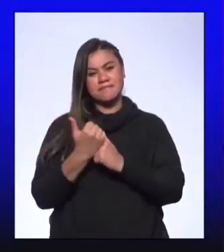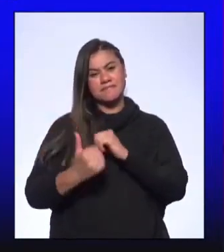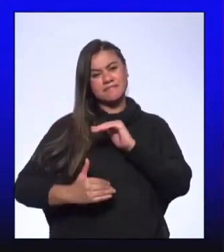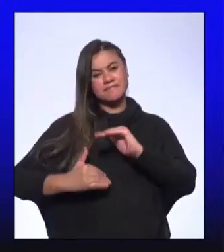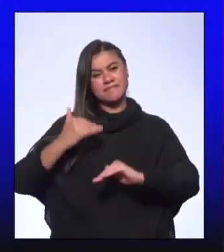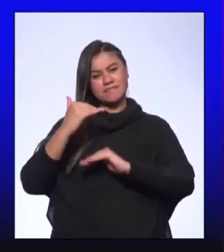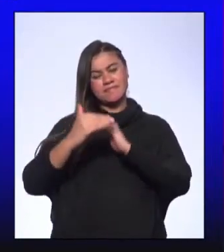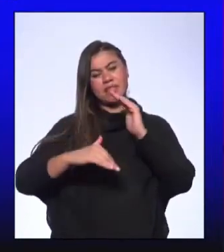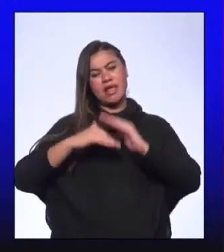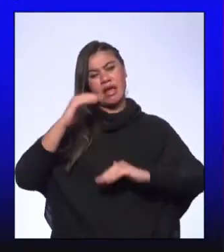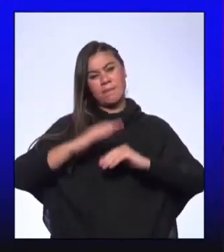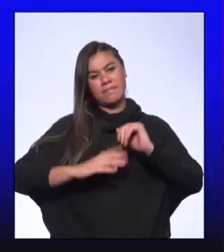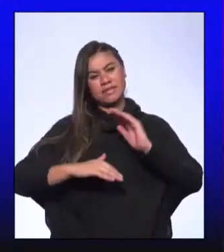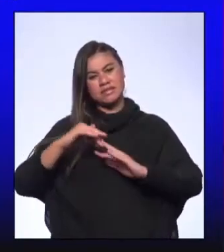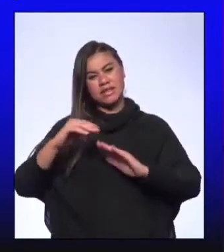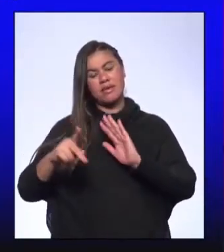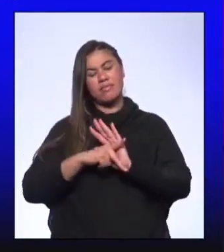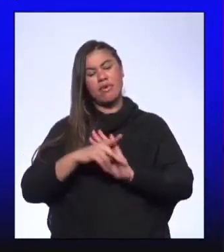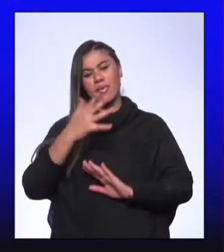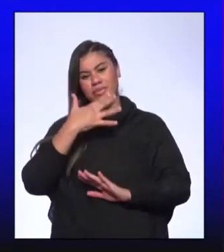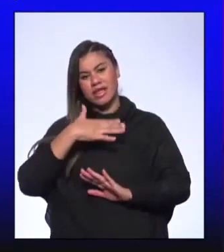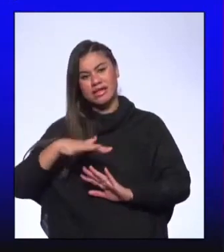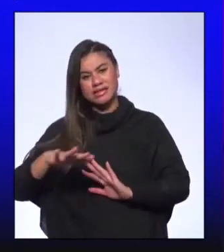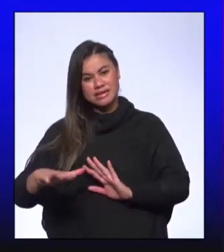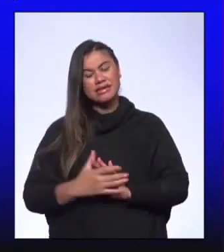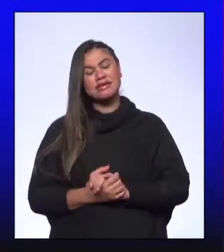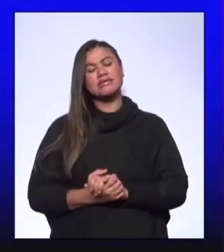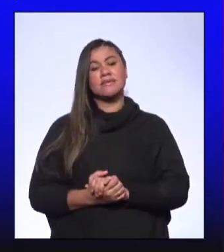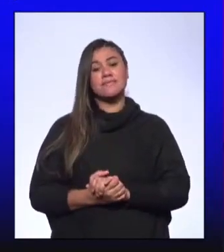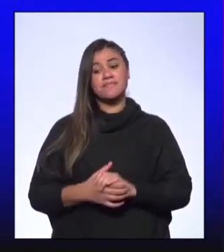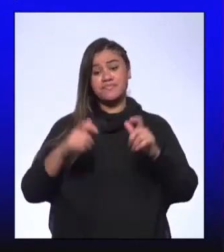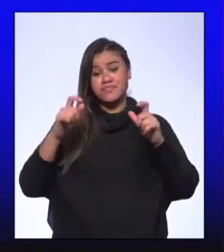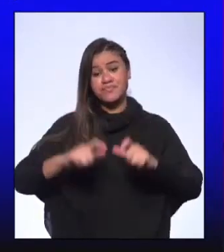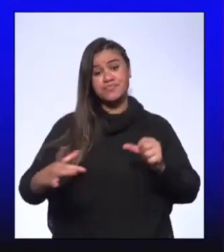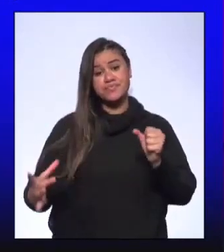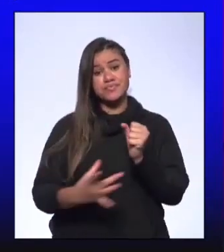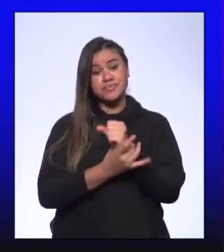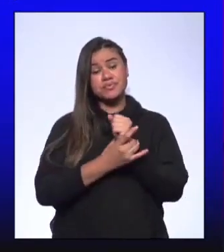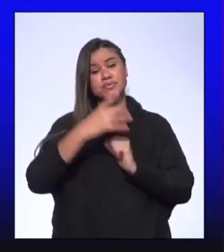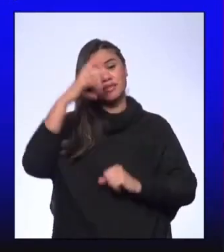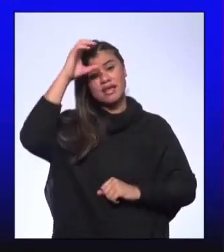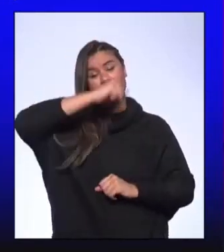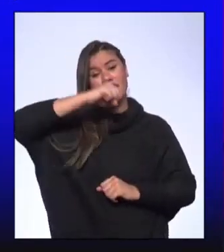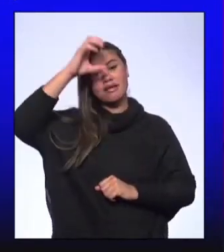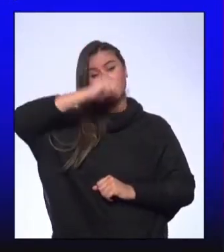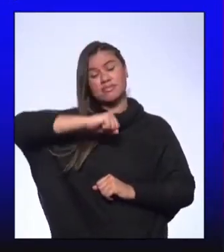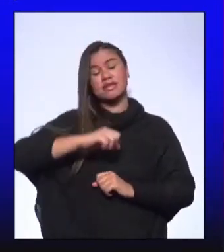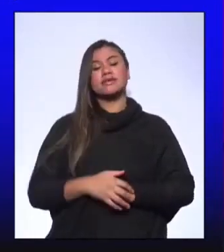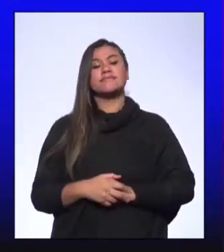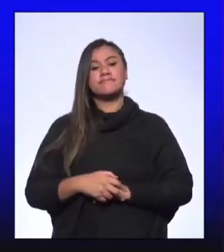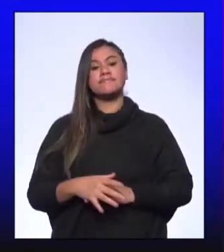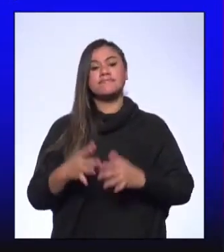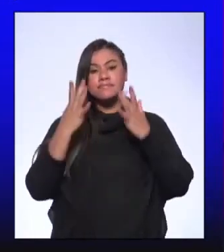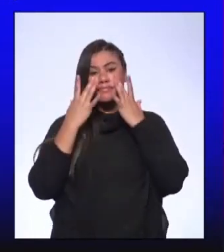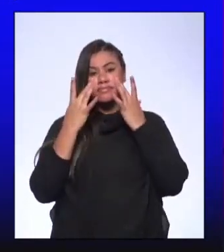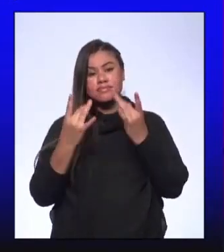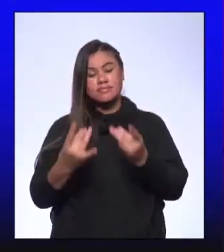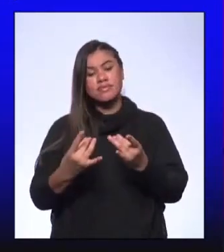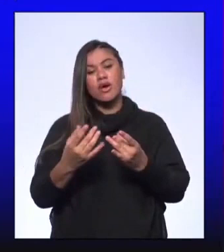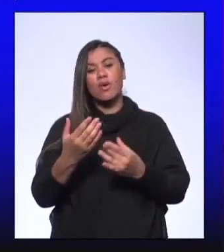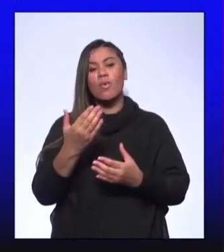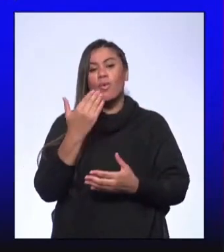das habilidades das crianças, criam um ambiente seguro para o aprendizado, atendem necessidades